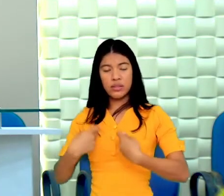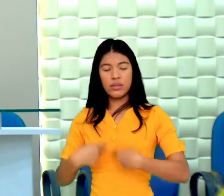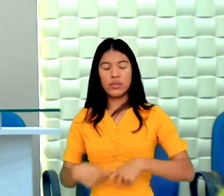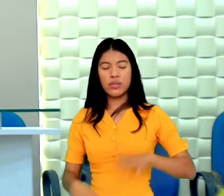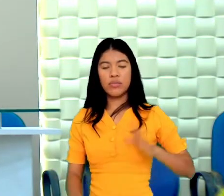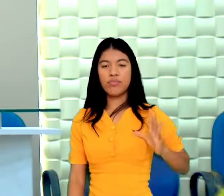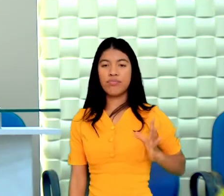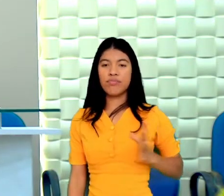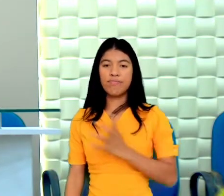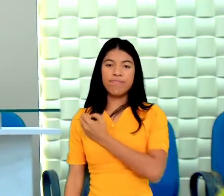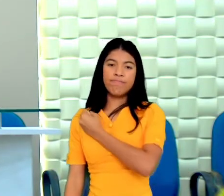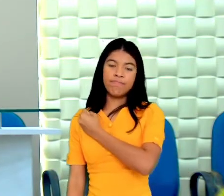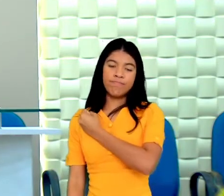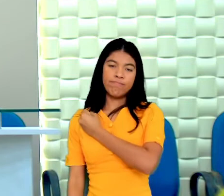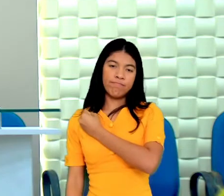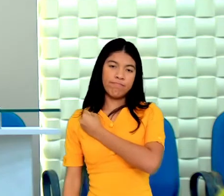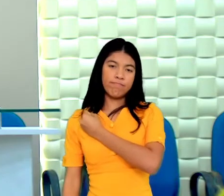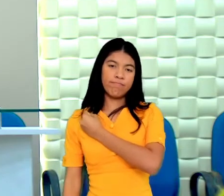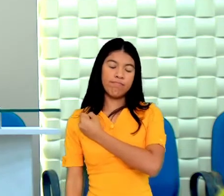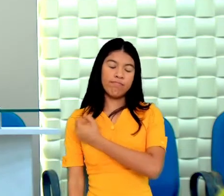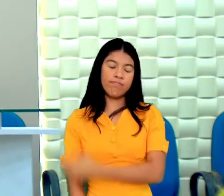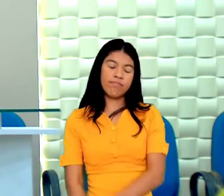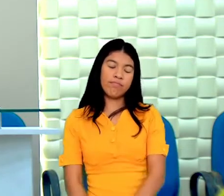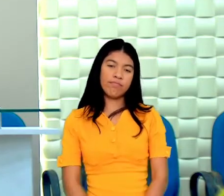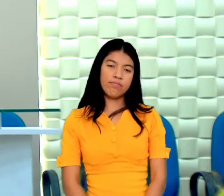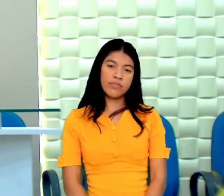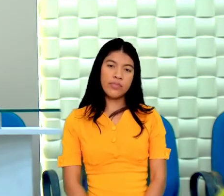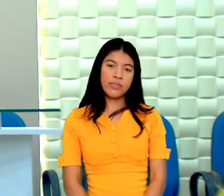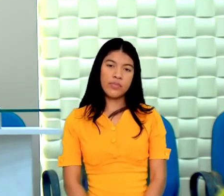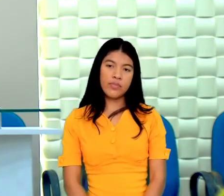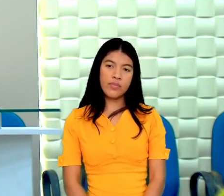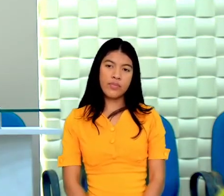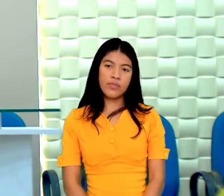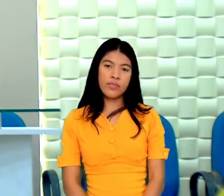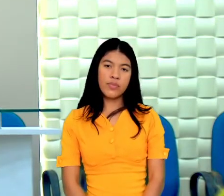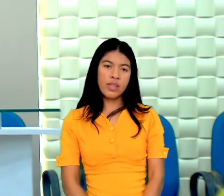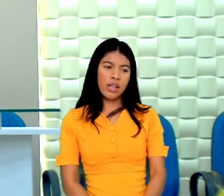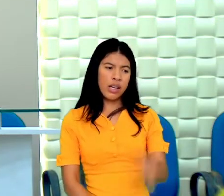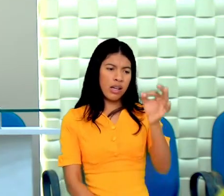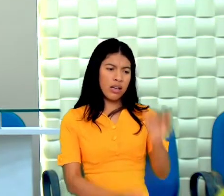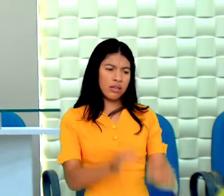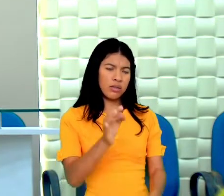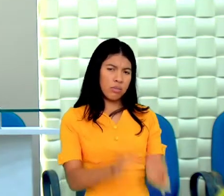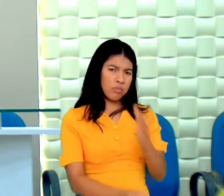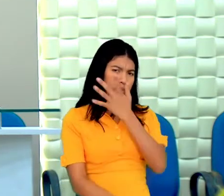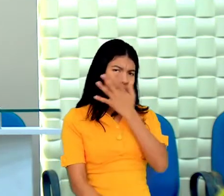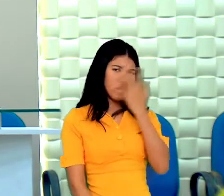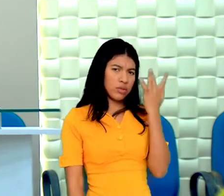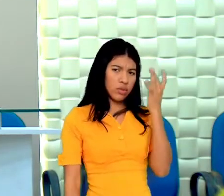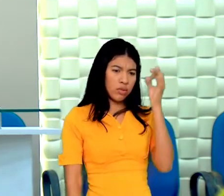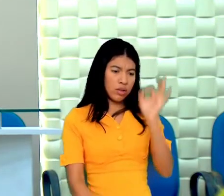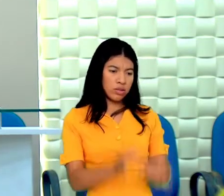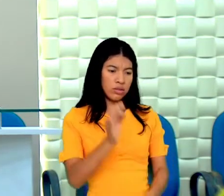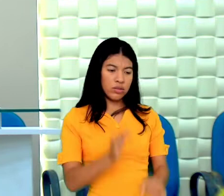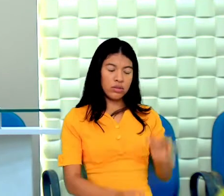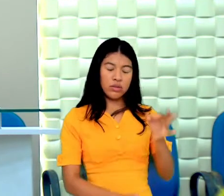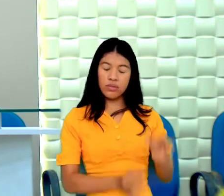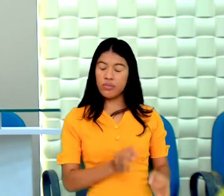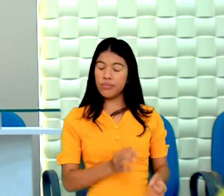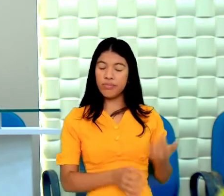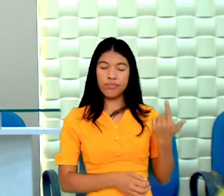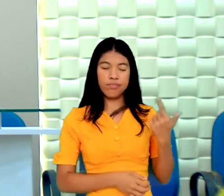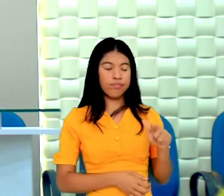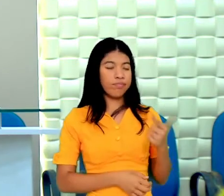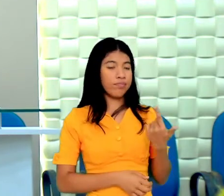pudesse salvá-lo. Não havia nenhum justo, não havia ninguém que pudesse morrer